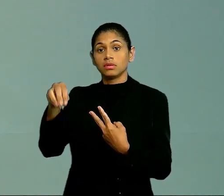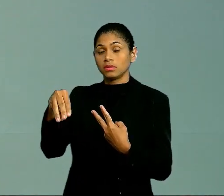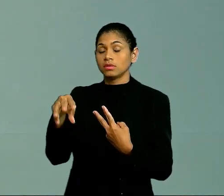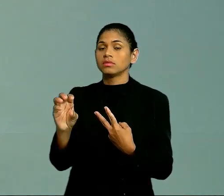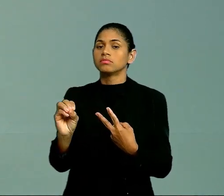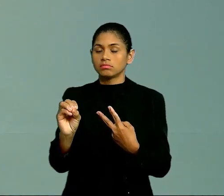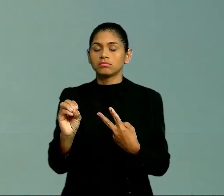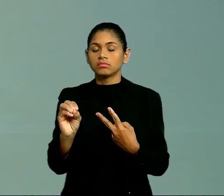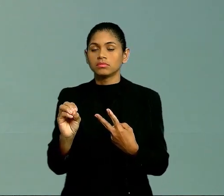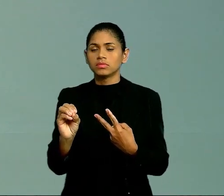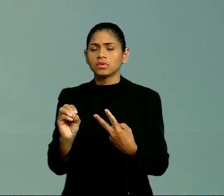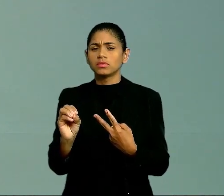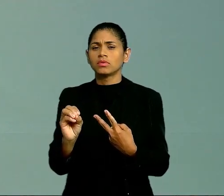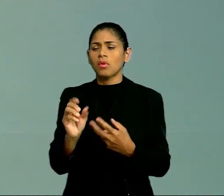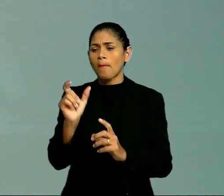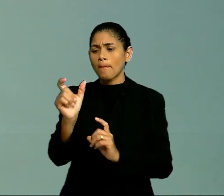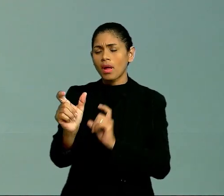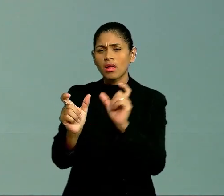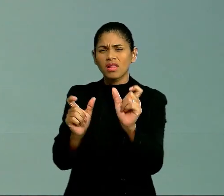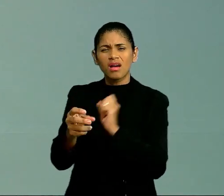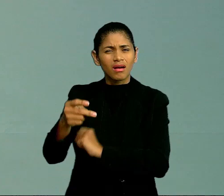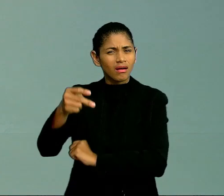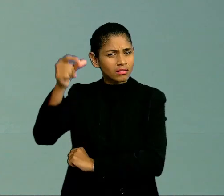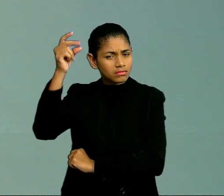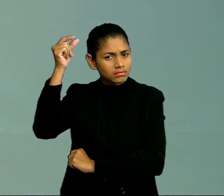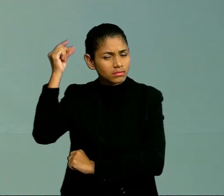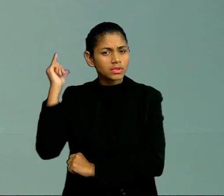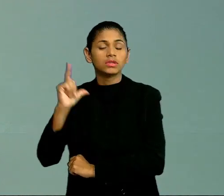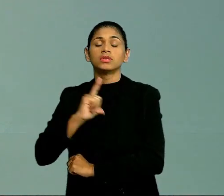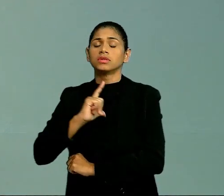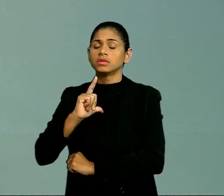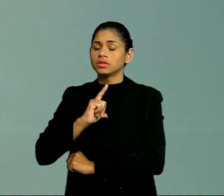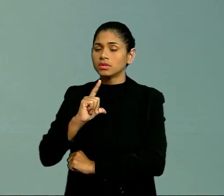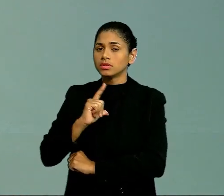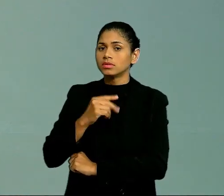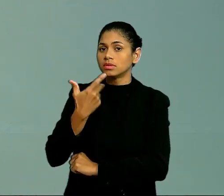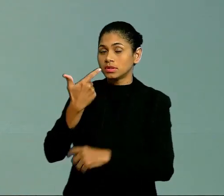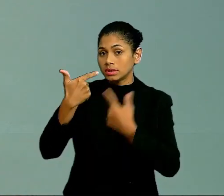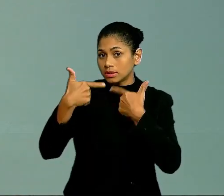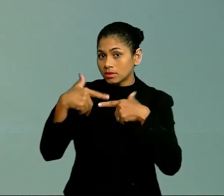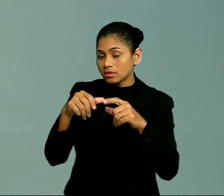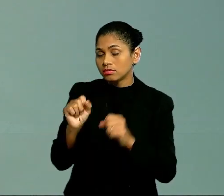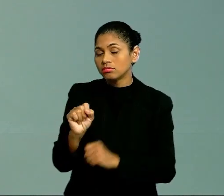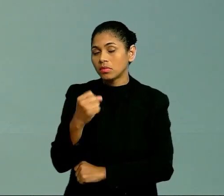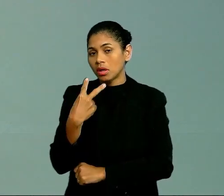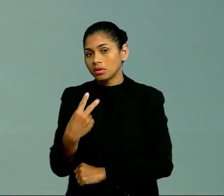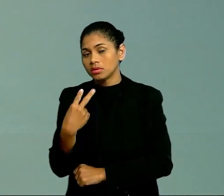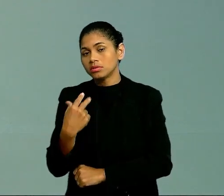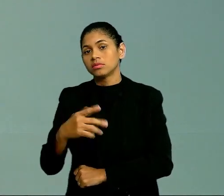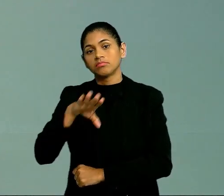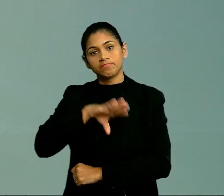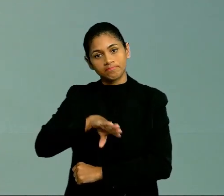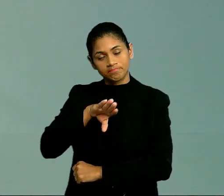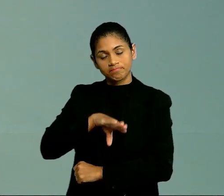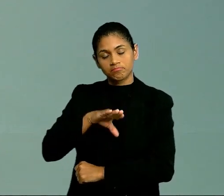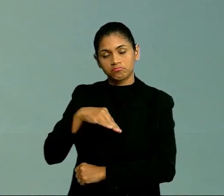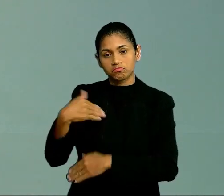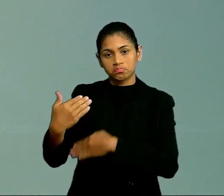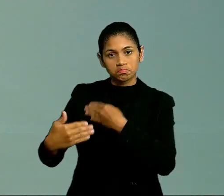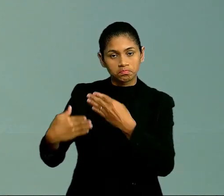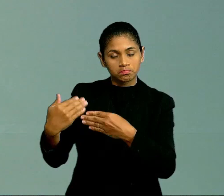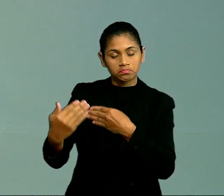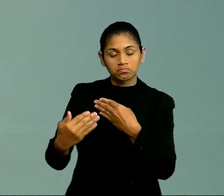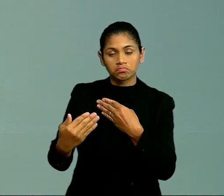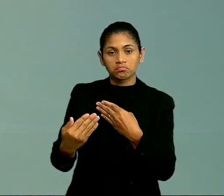arcaicos, quer dizer, são termos antigos que existiam na língua portuguesa e começaram com o tempo, com o passar do tempo, entraram